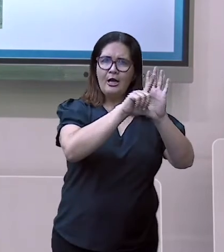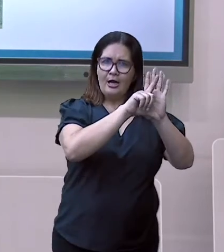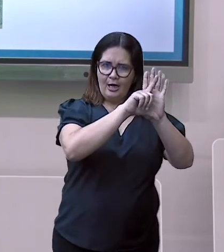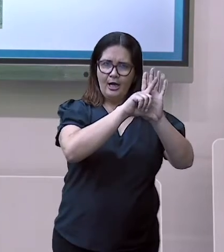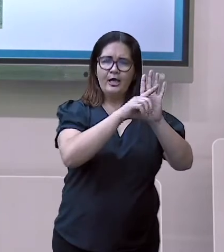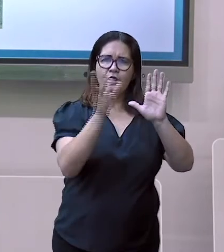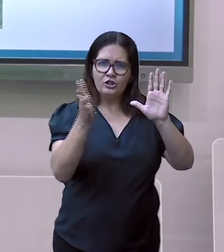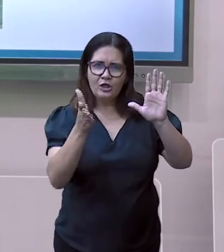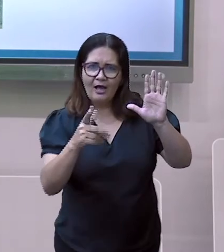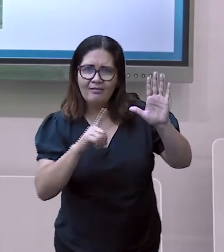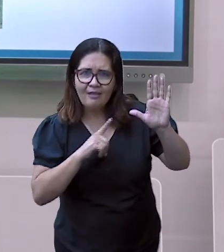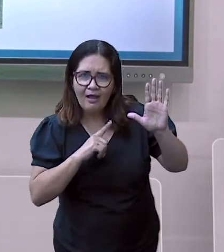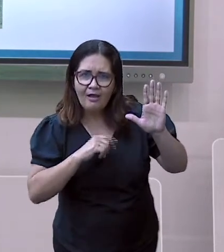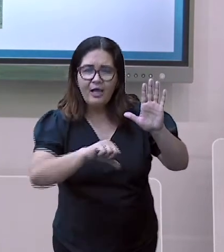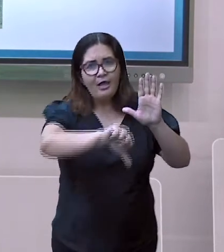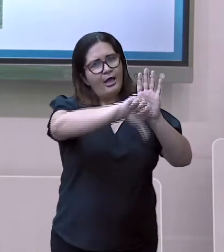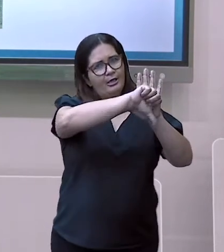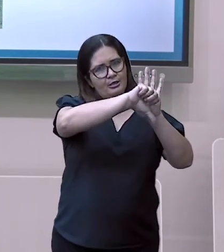uma multa de